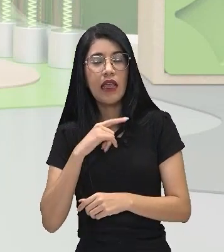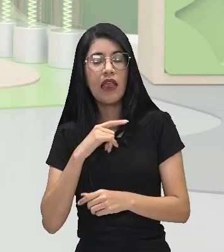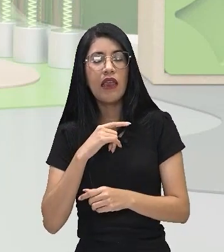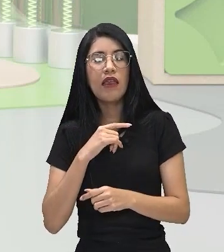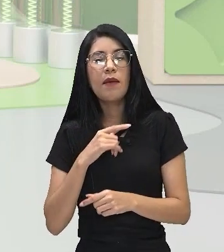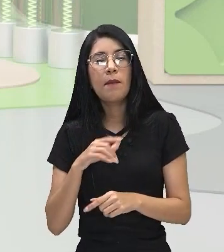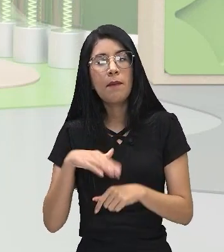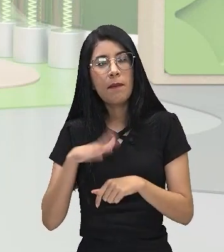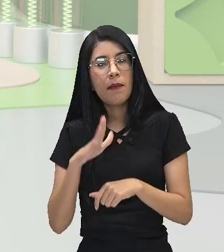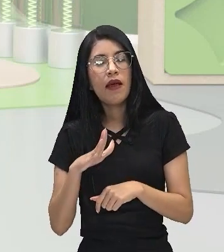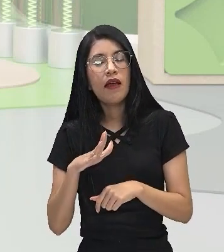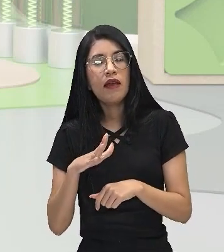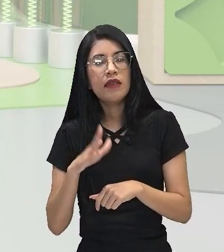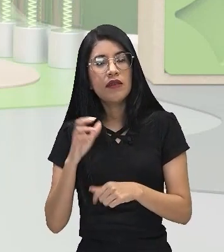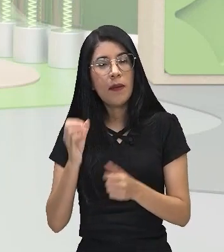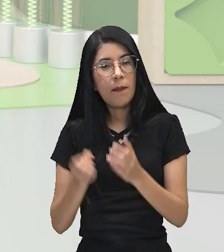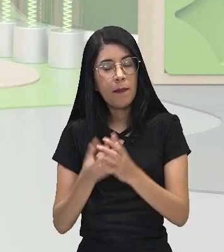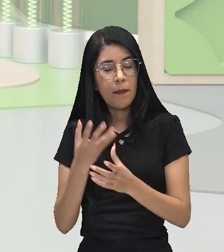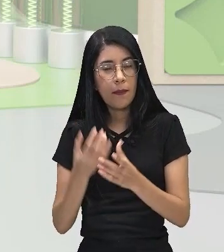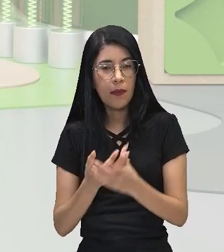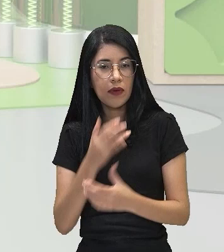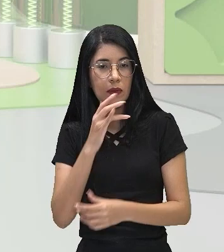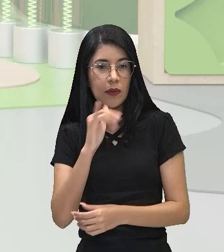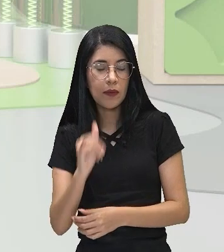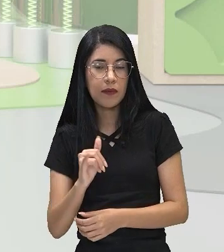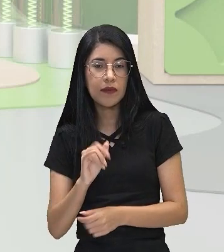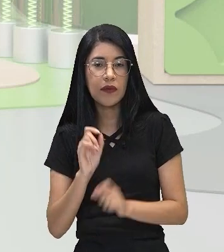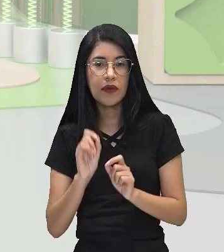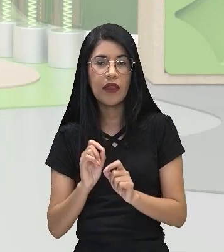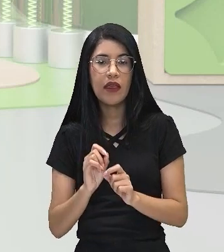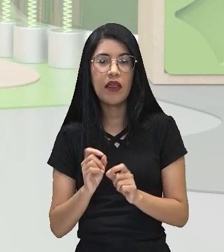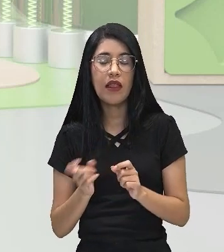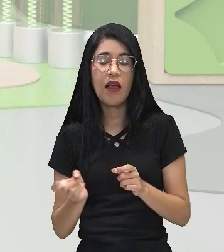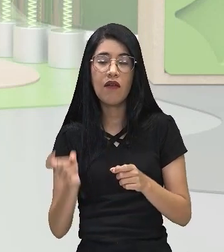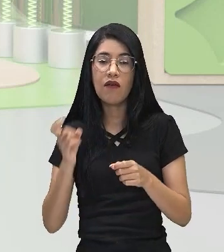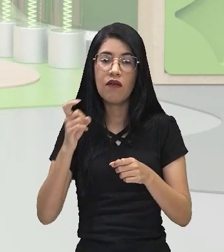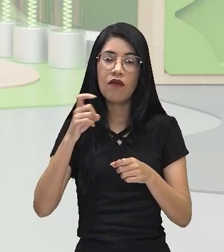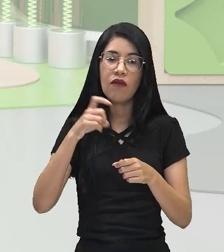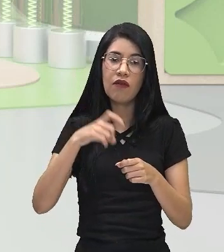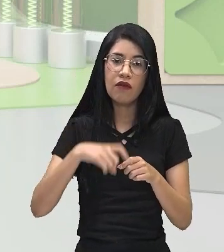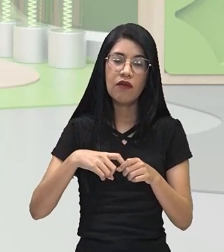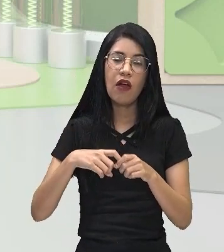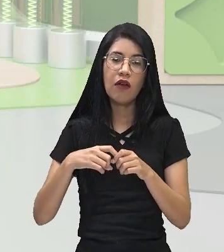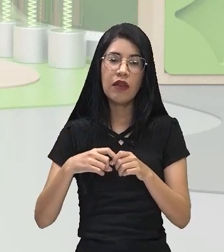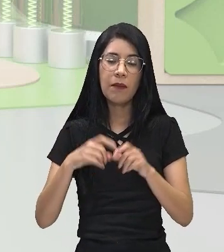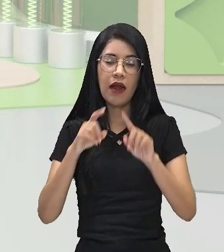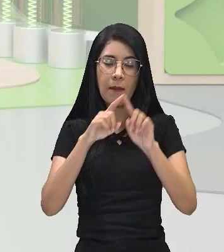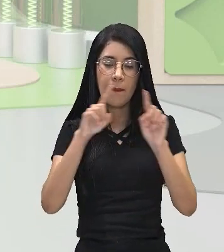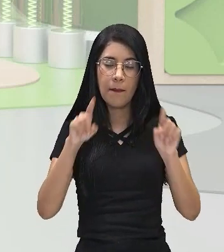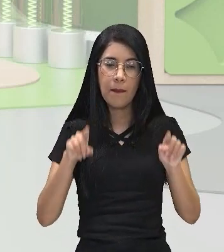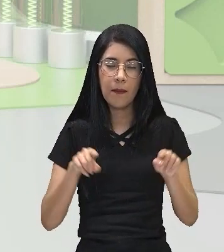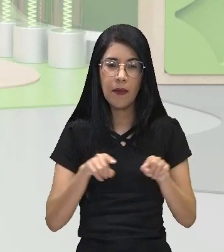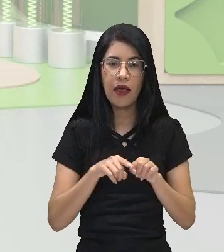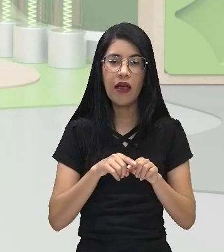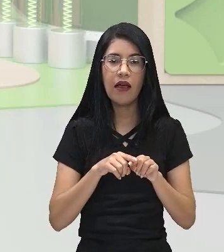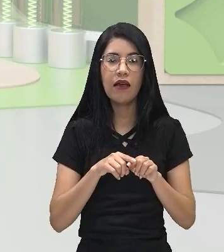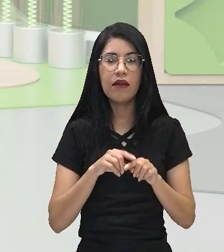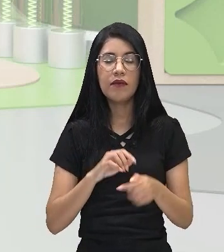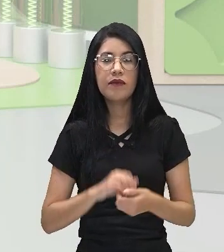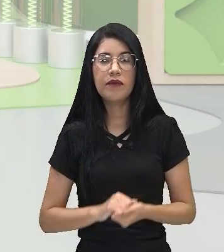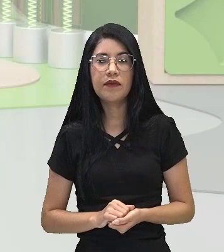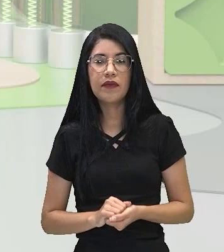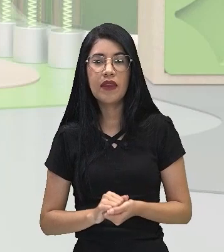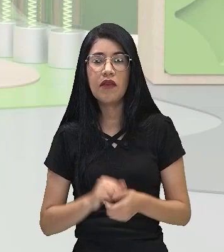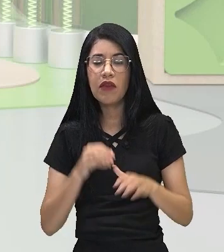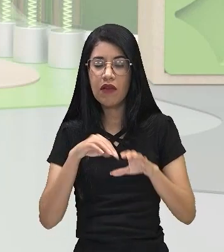ter sido produzida a mais, além do que essa casa precise, ela volta ali para essa corrente elétrica, aí no caso da concessionária, né, e